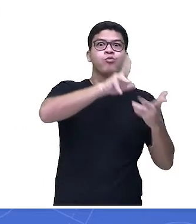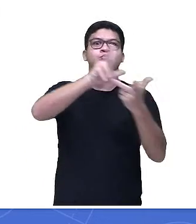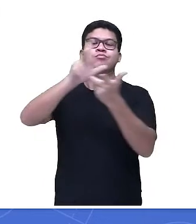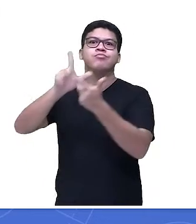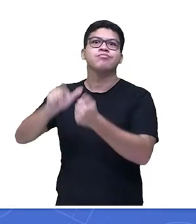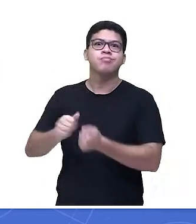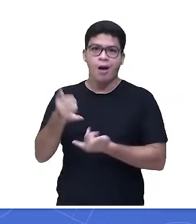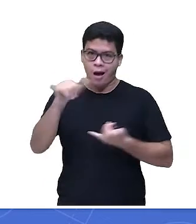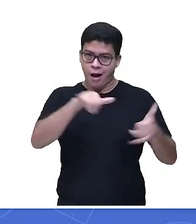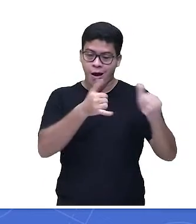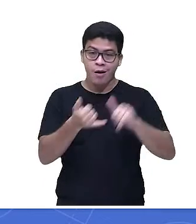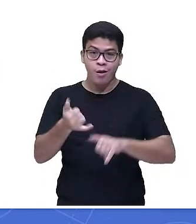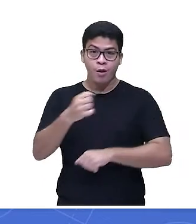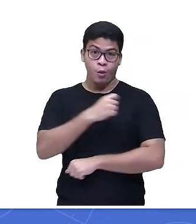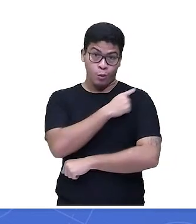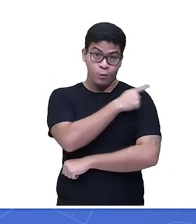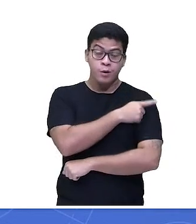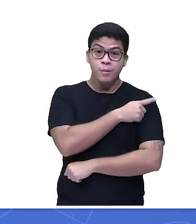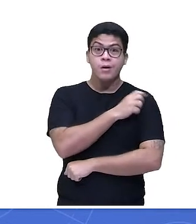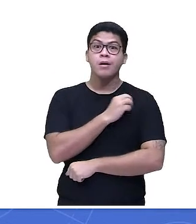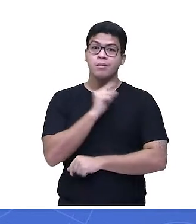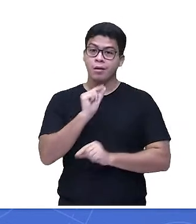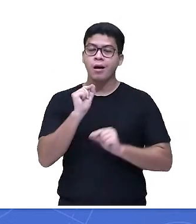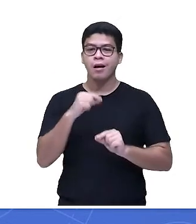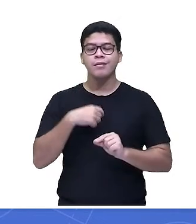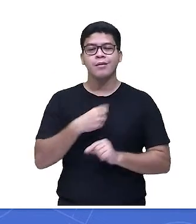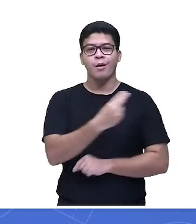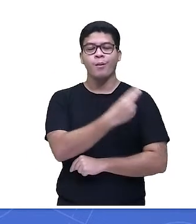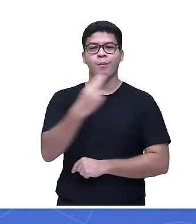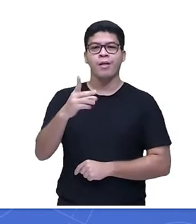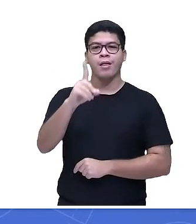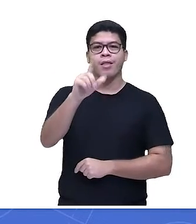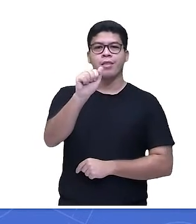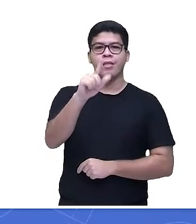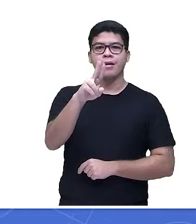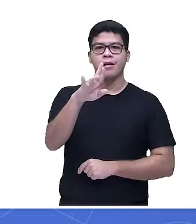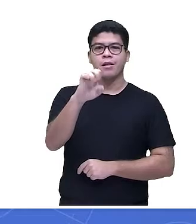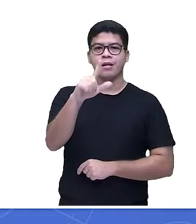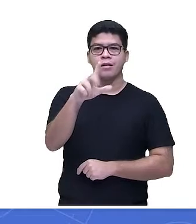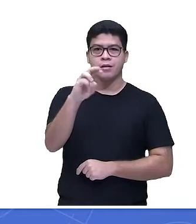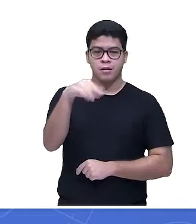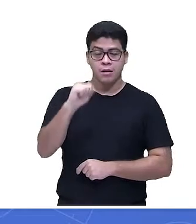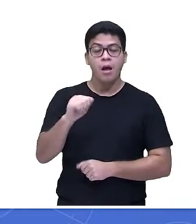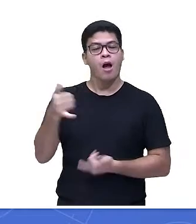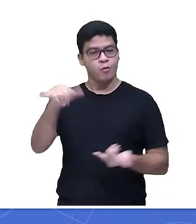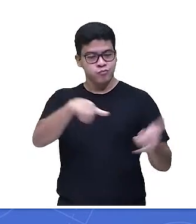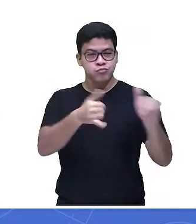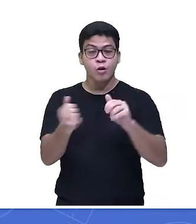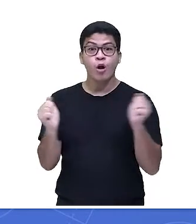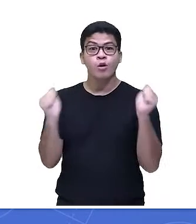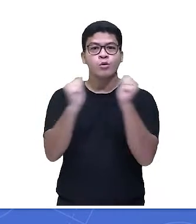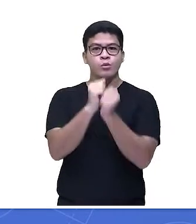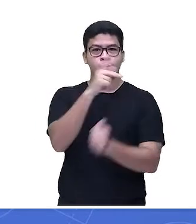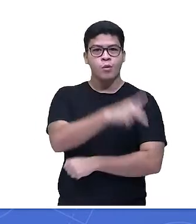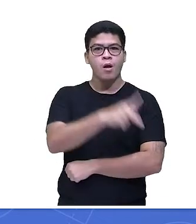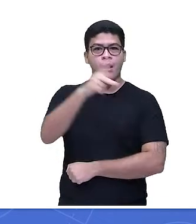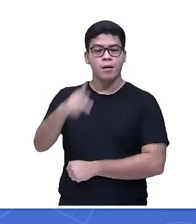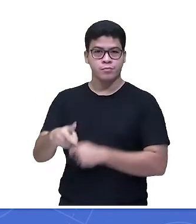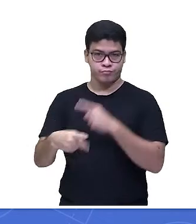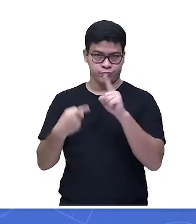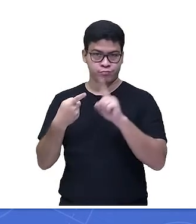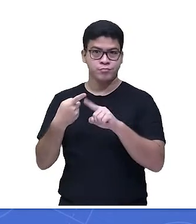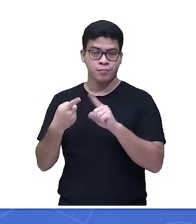Química do primeiro ano. Eu sou a professora Darlinda Monteiro, ministro aulas de Química junto com as